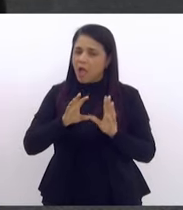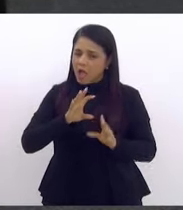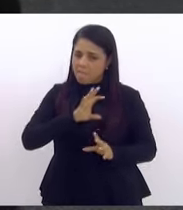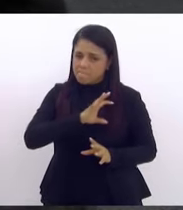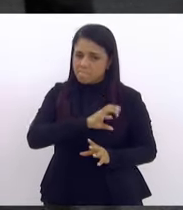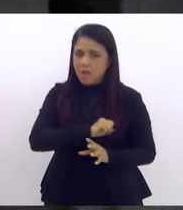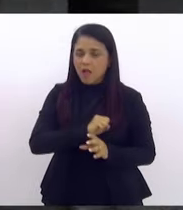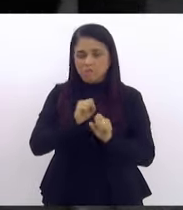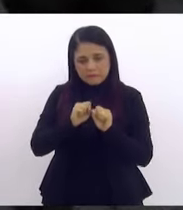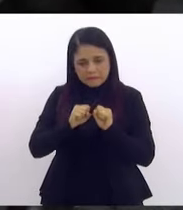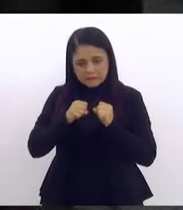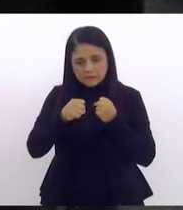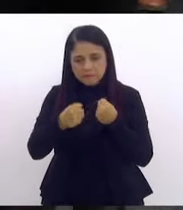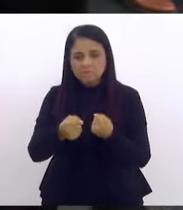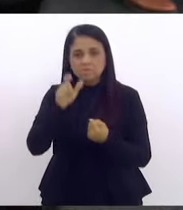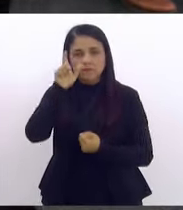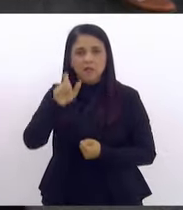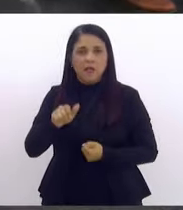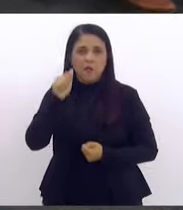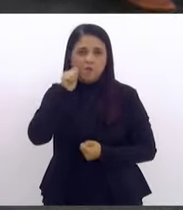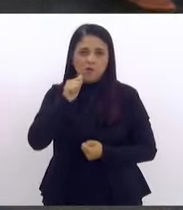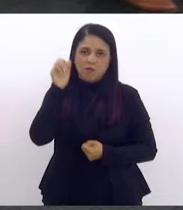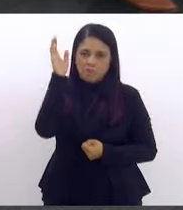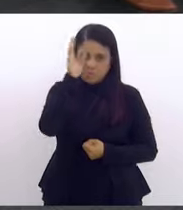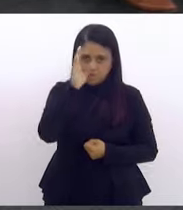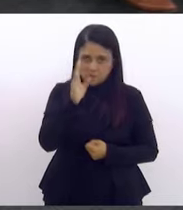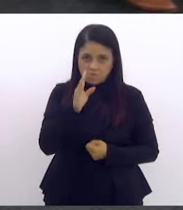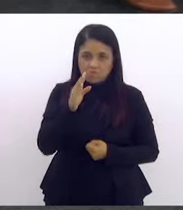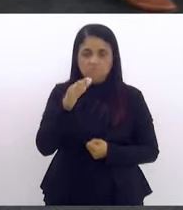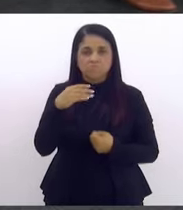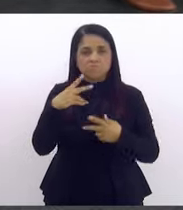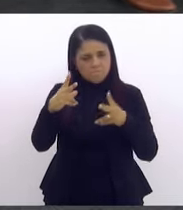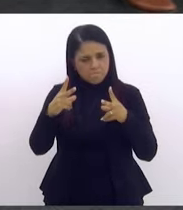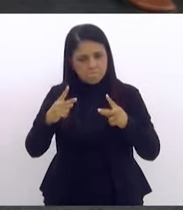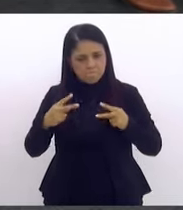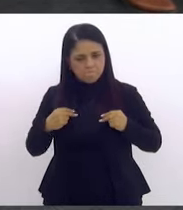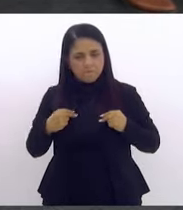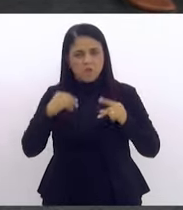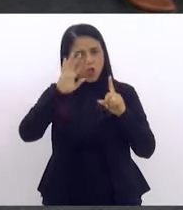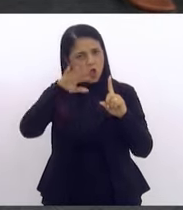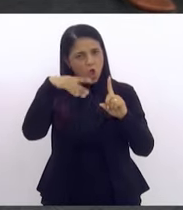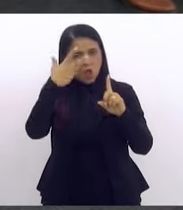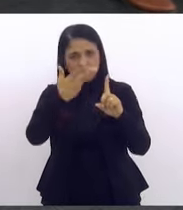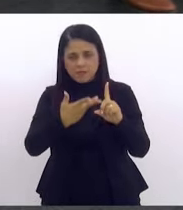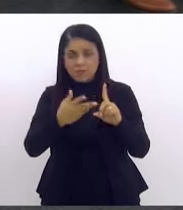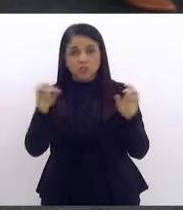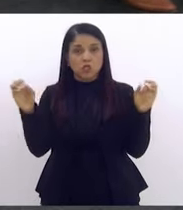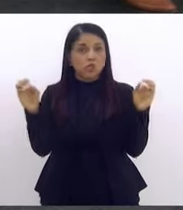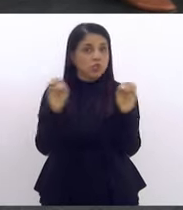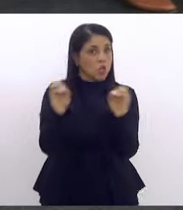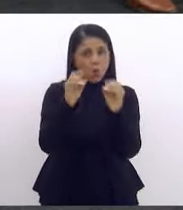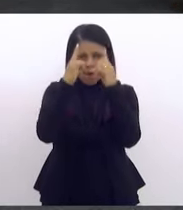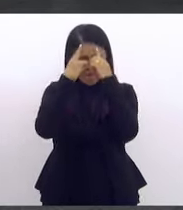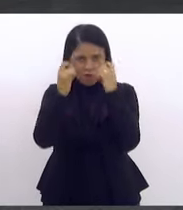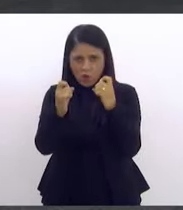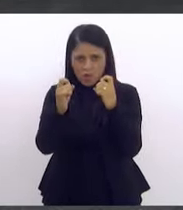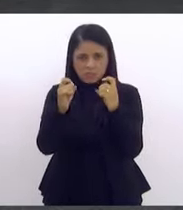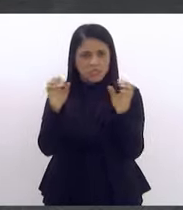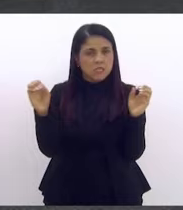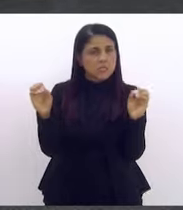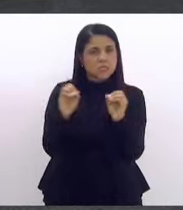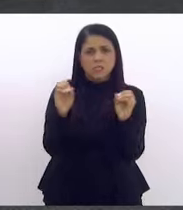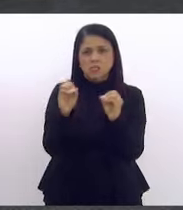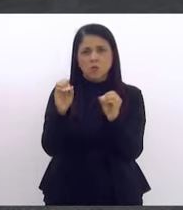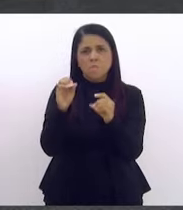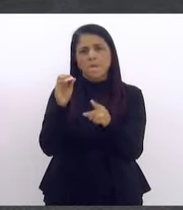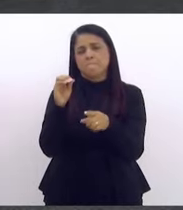defendermos a mulher brasileira, que merece todas as homenagens e nenhuma violência, nenhum destrato,